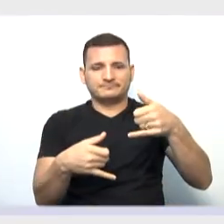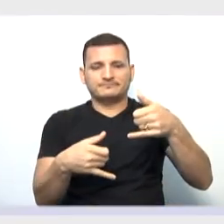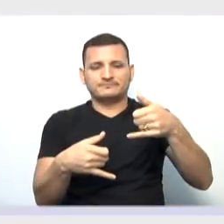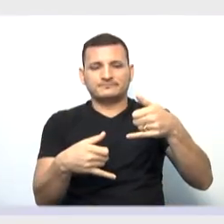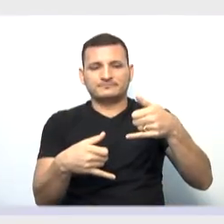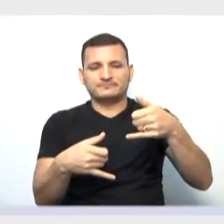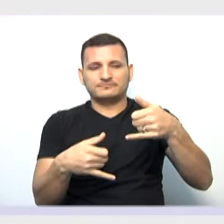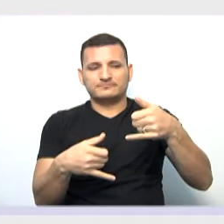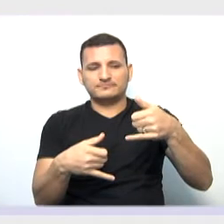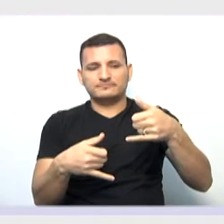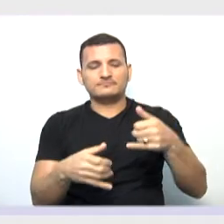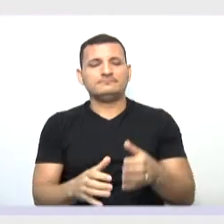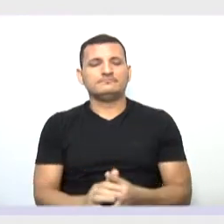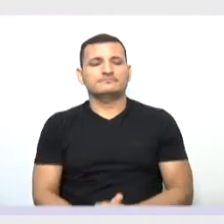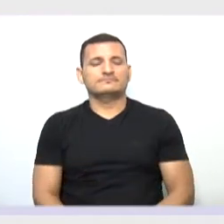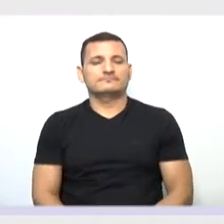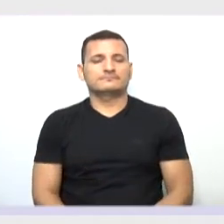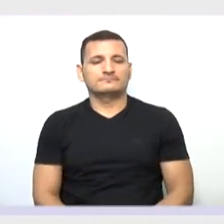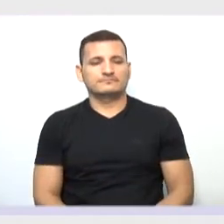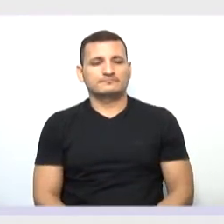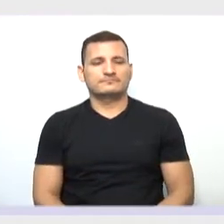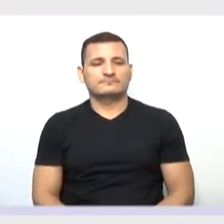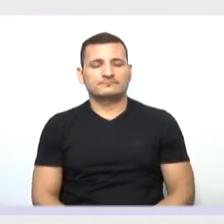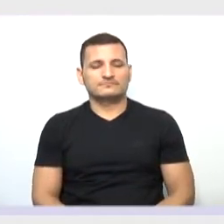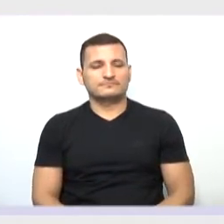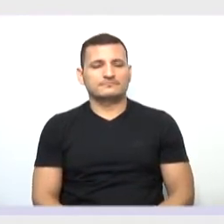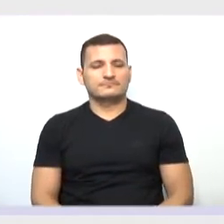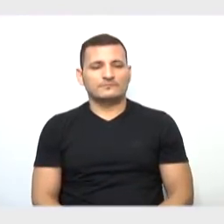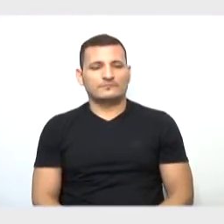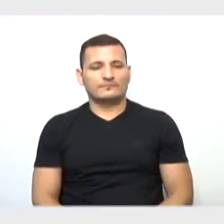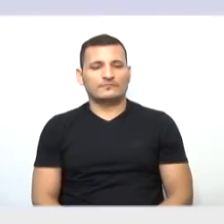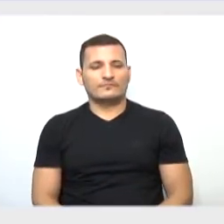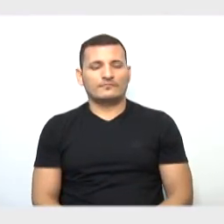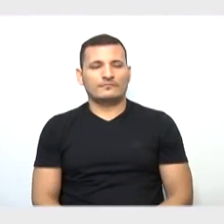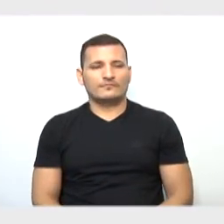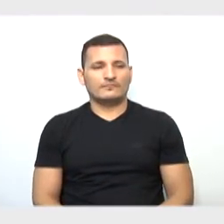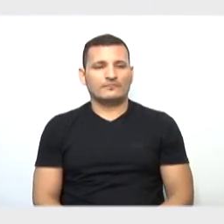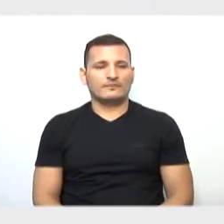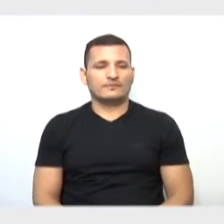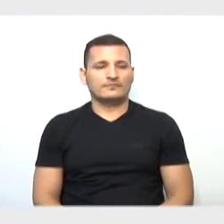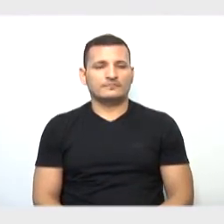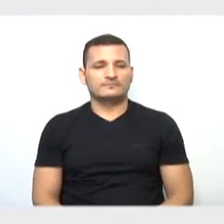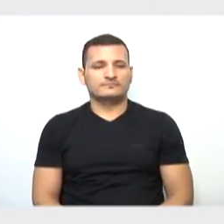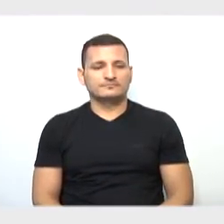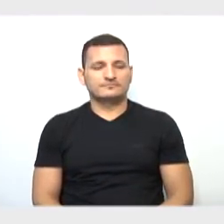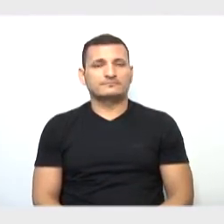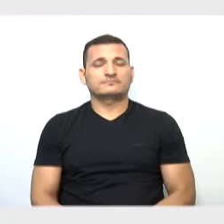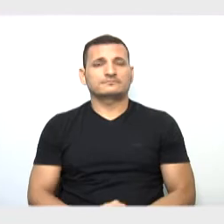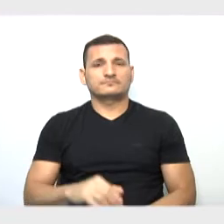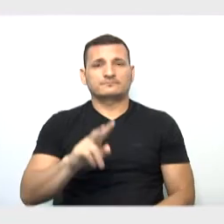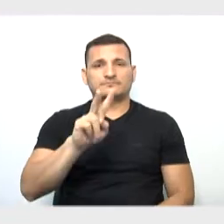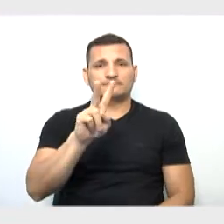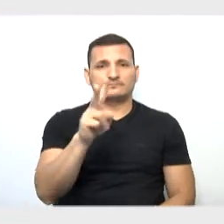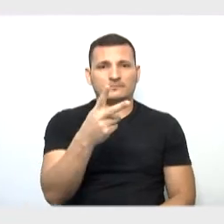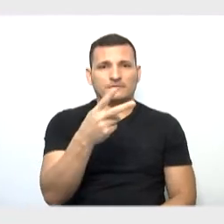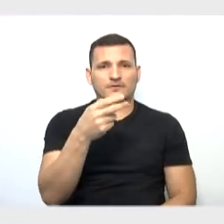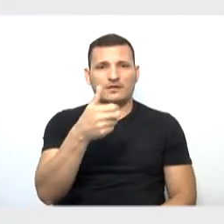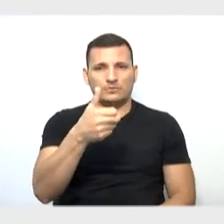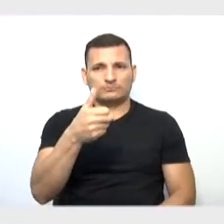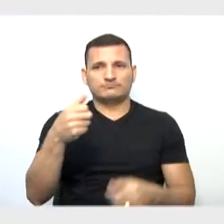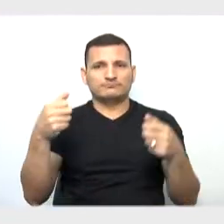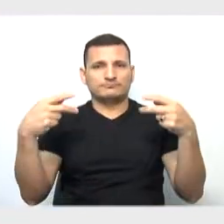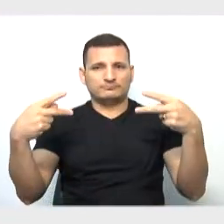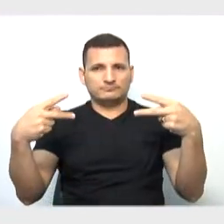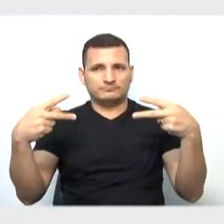body com as chaves, tá bom? Já vou estilizar também o H1, que é o nosso